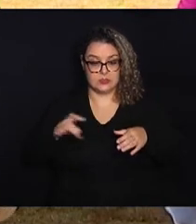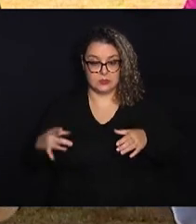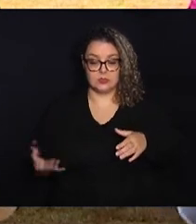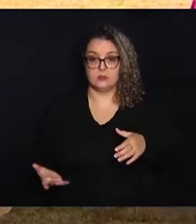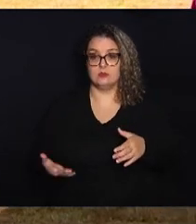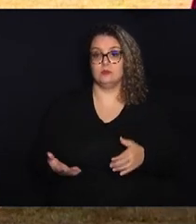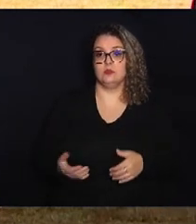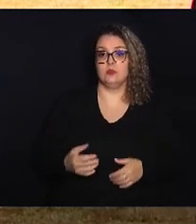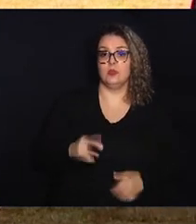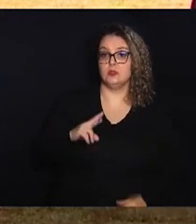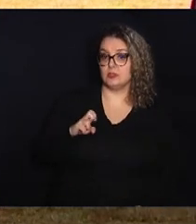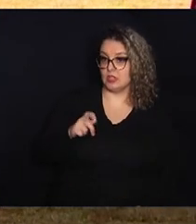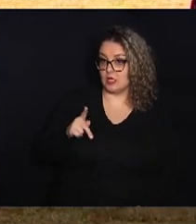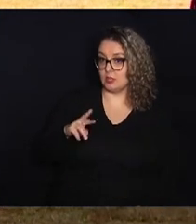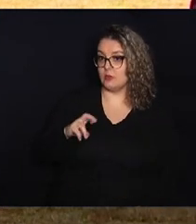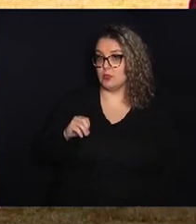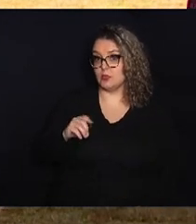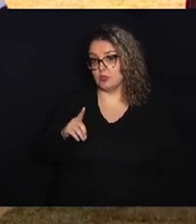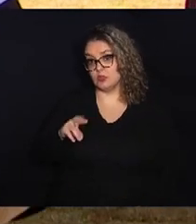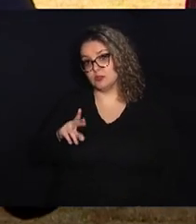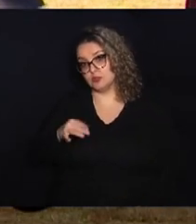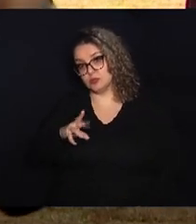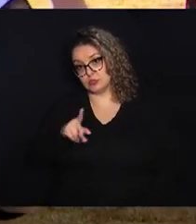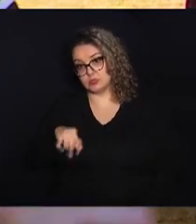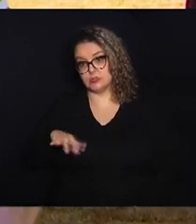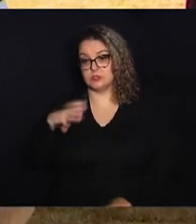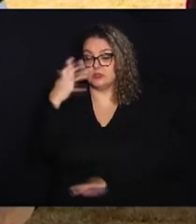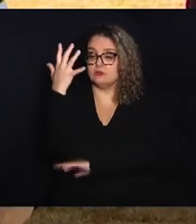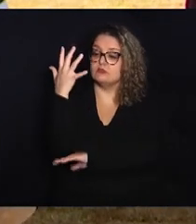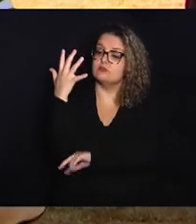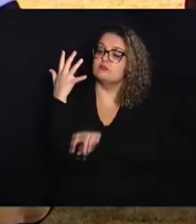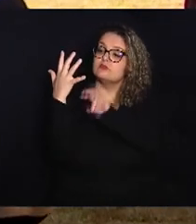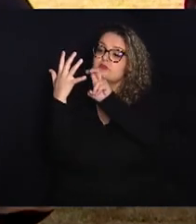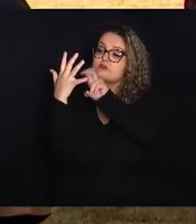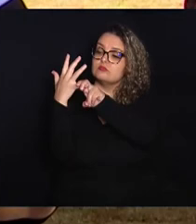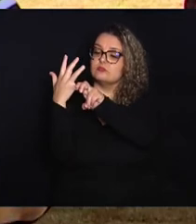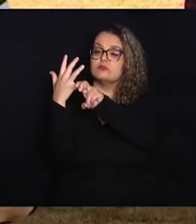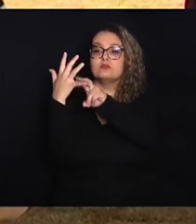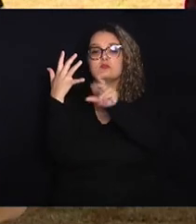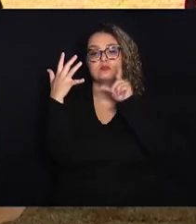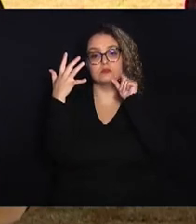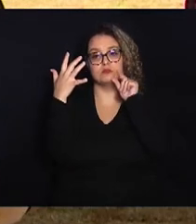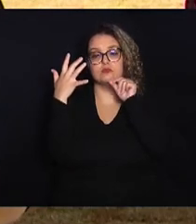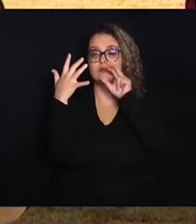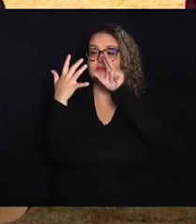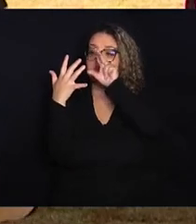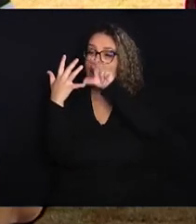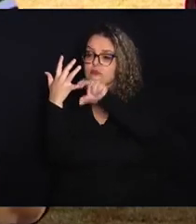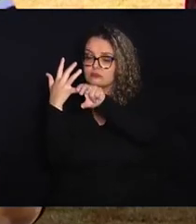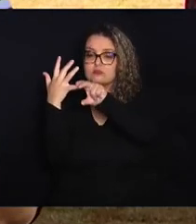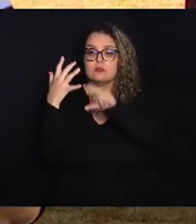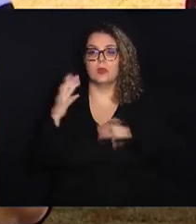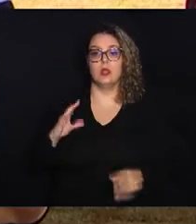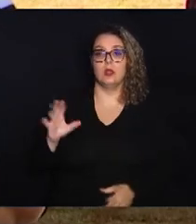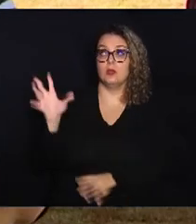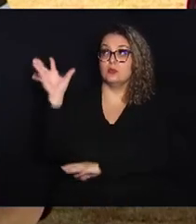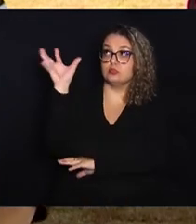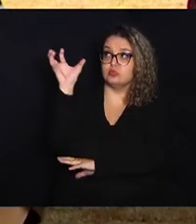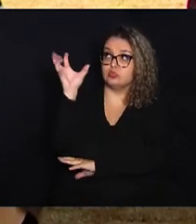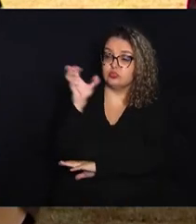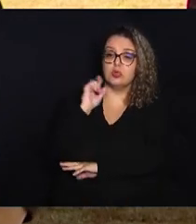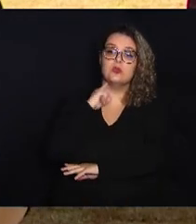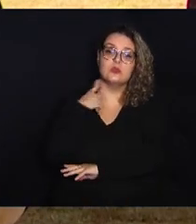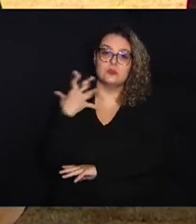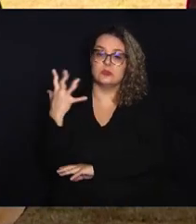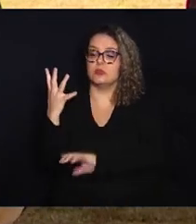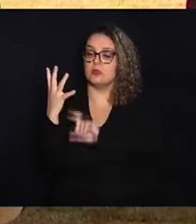se reproduzir nessas árvores. A questão da captação de carbono da atmosfera por